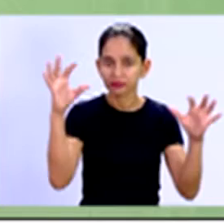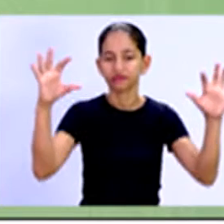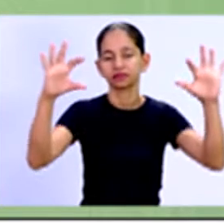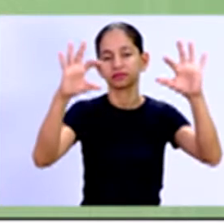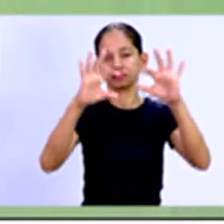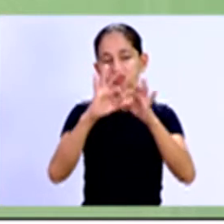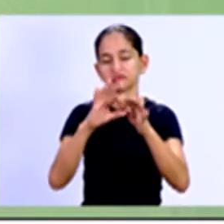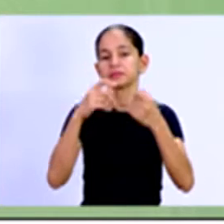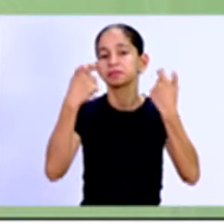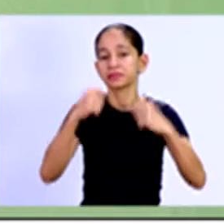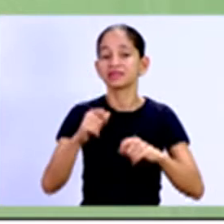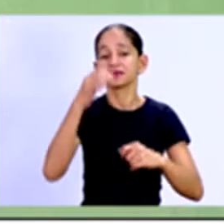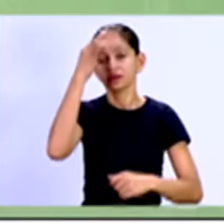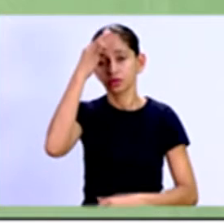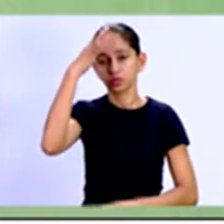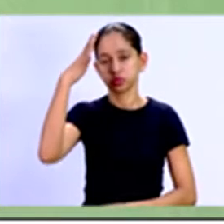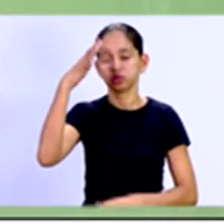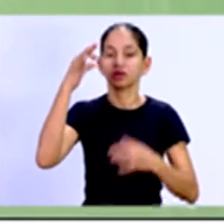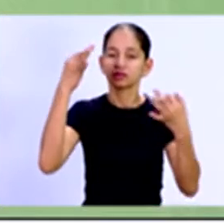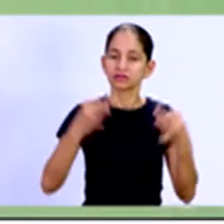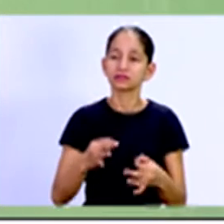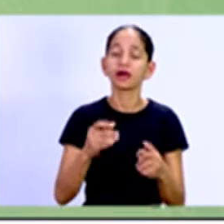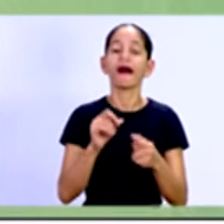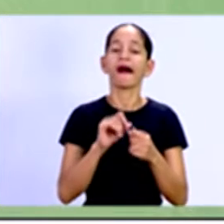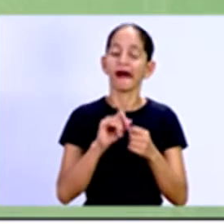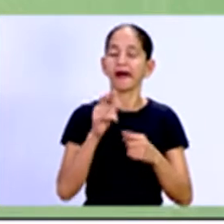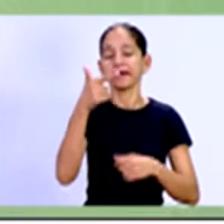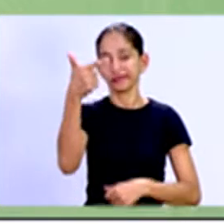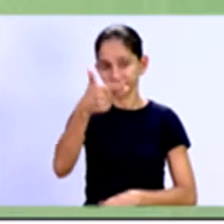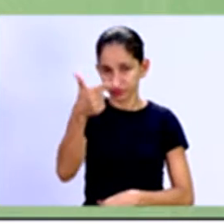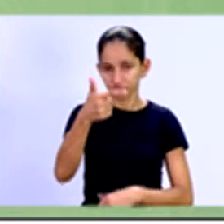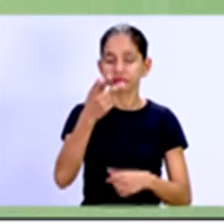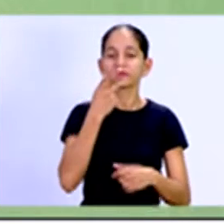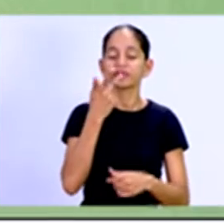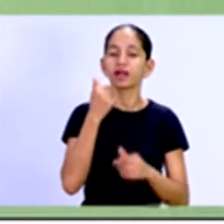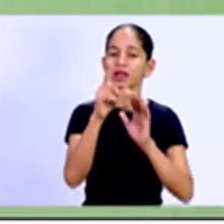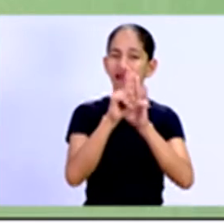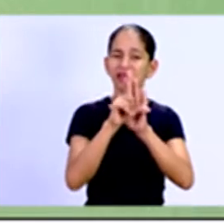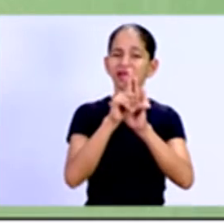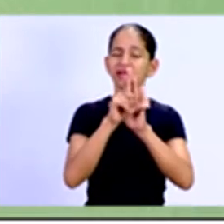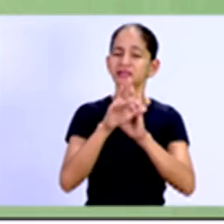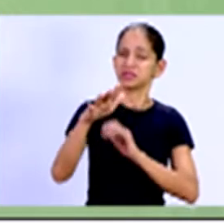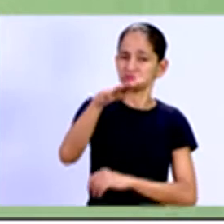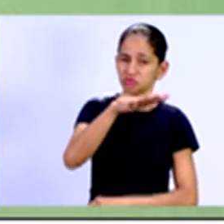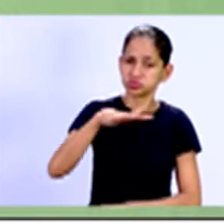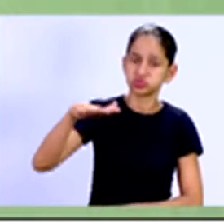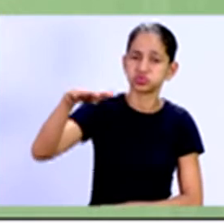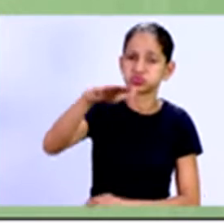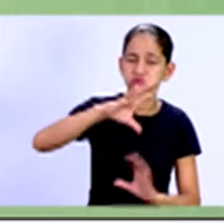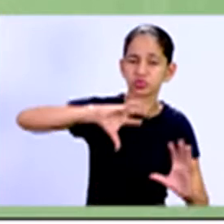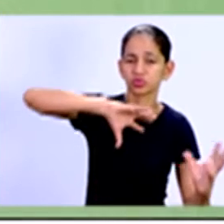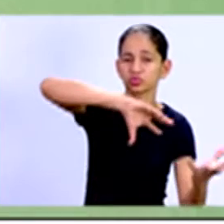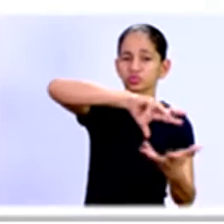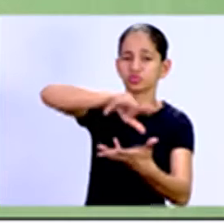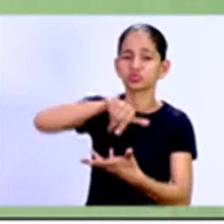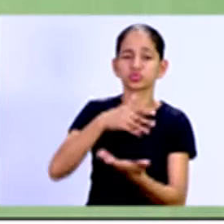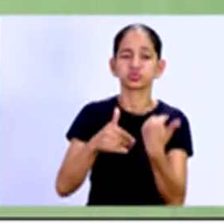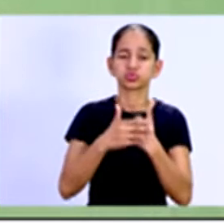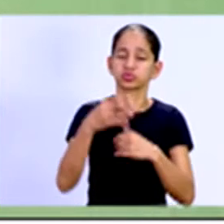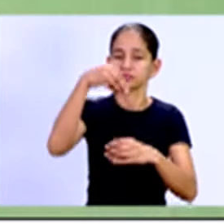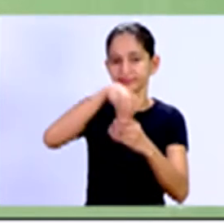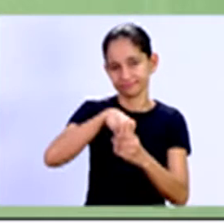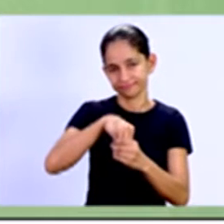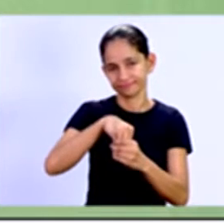tua ação devesse servir de lei universal para todos os seres racionais.